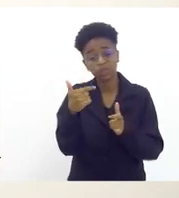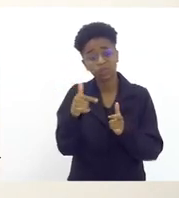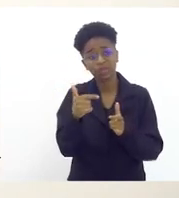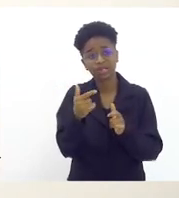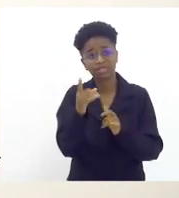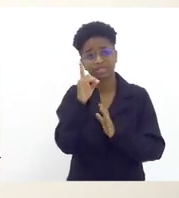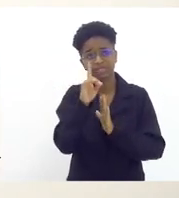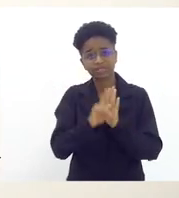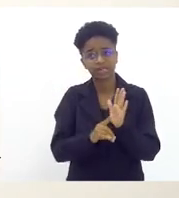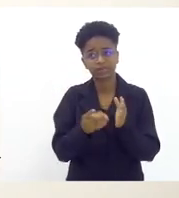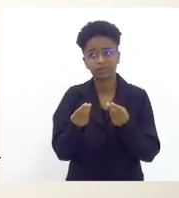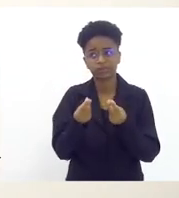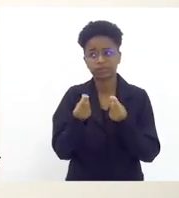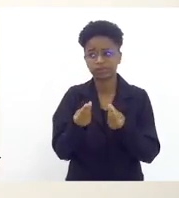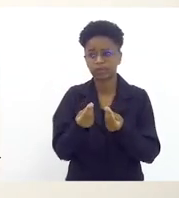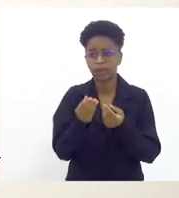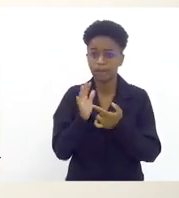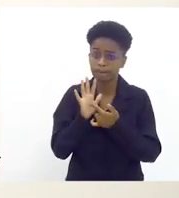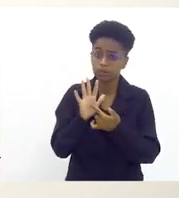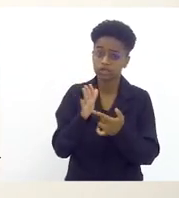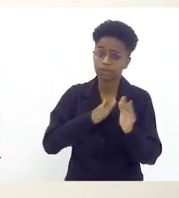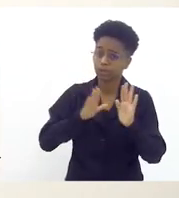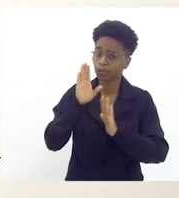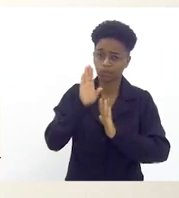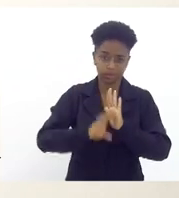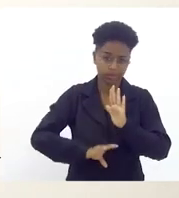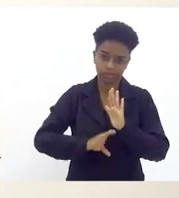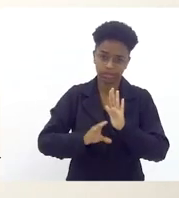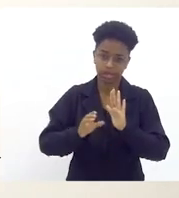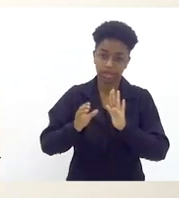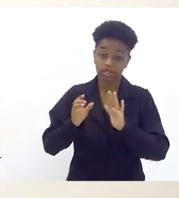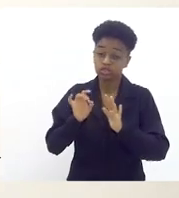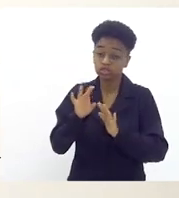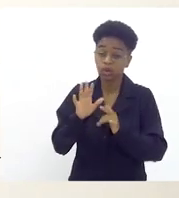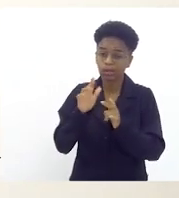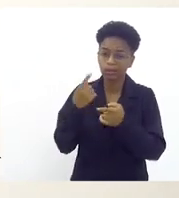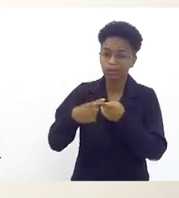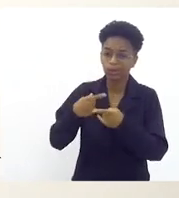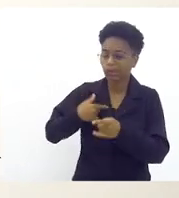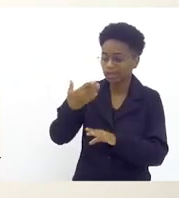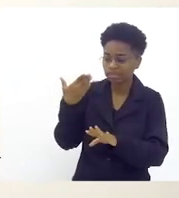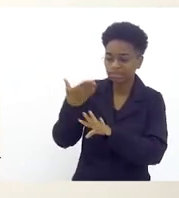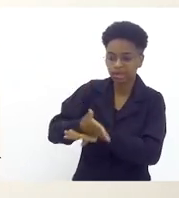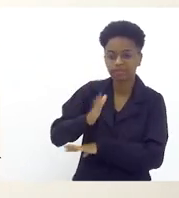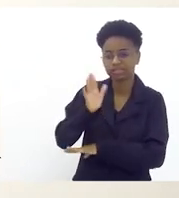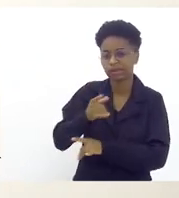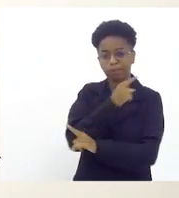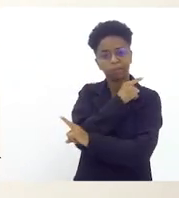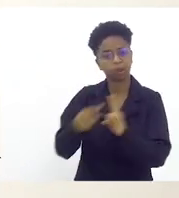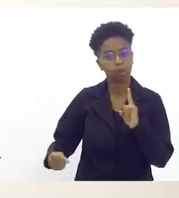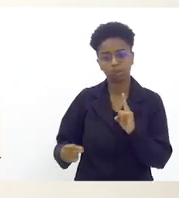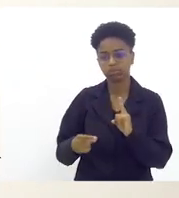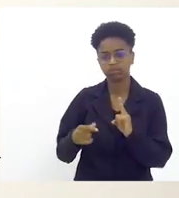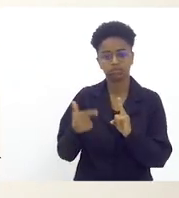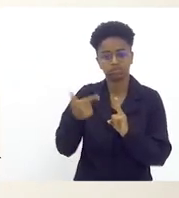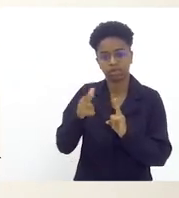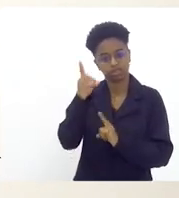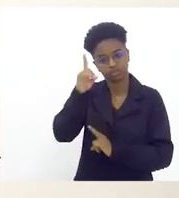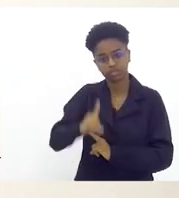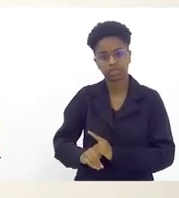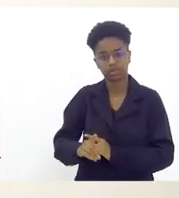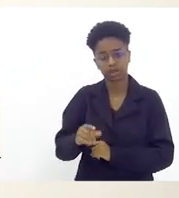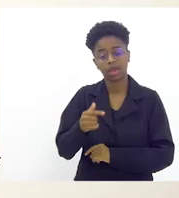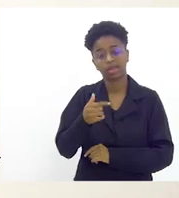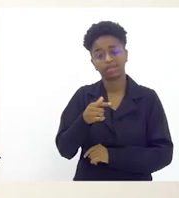de mostrar o meu currículo. Quando eu chegava, só pela minha imagem, já era renegado esse direito. Eu vim de uma época